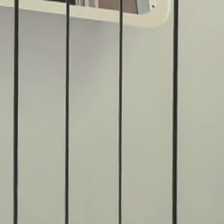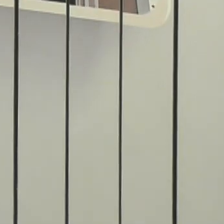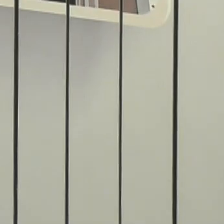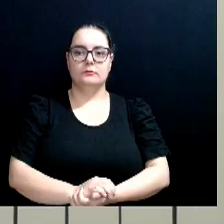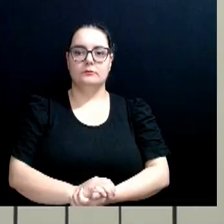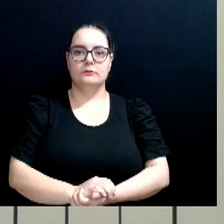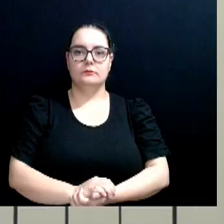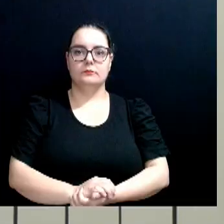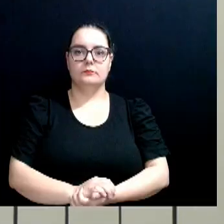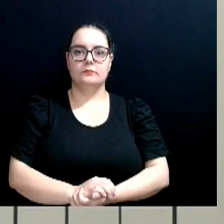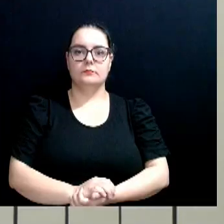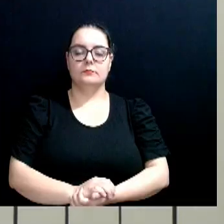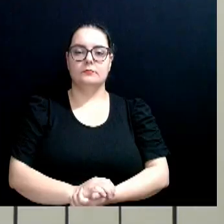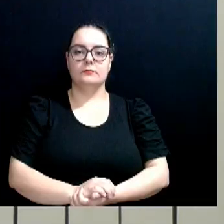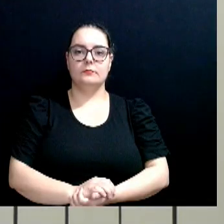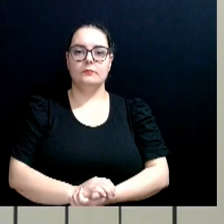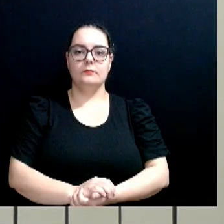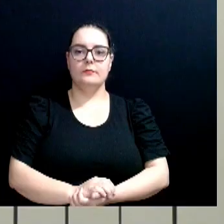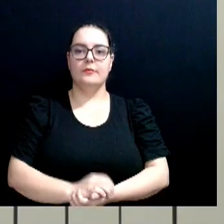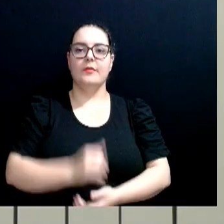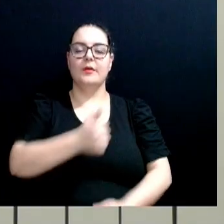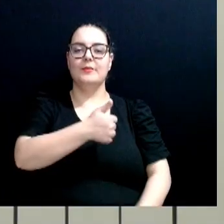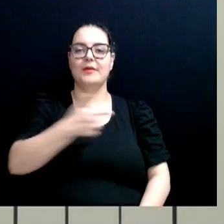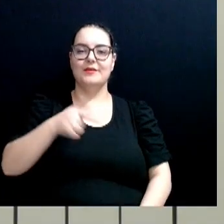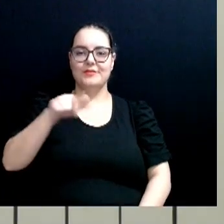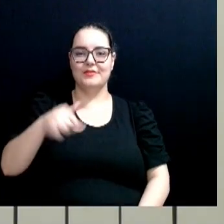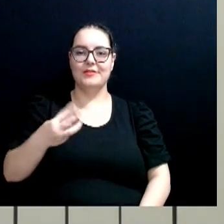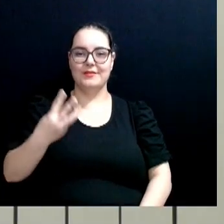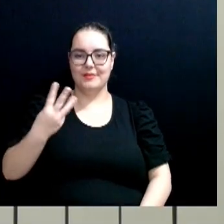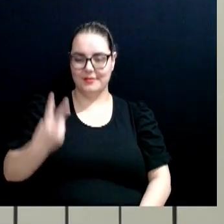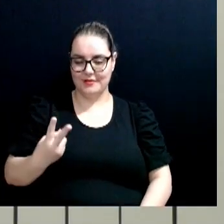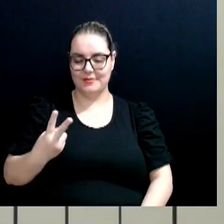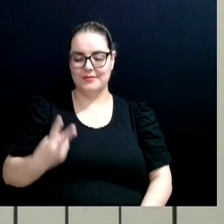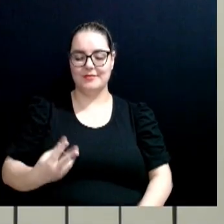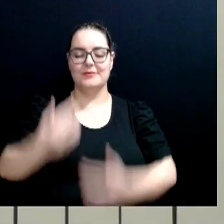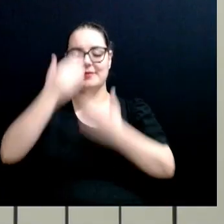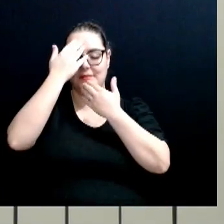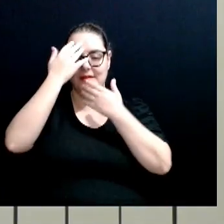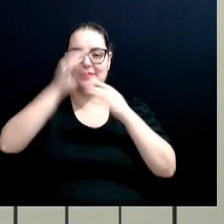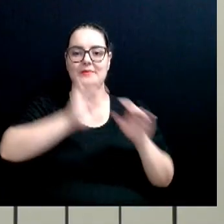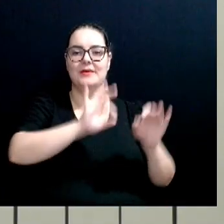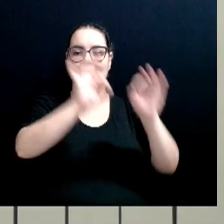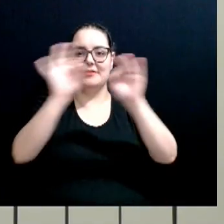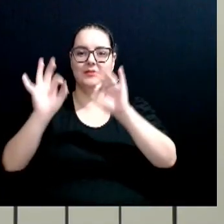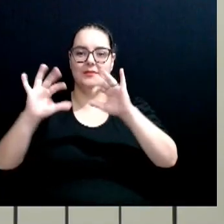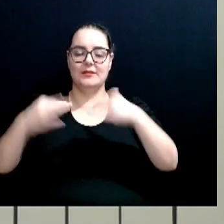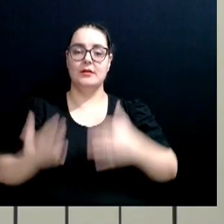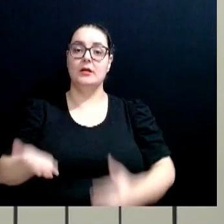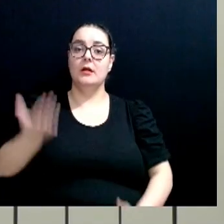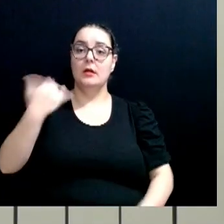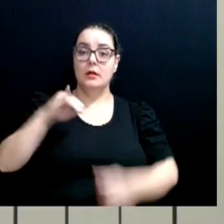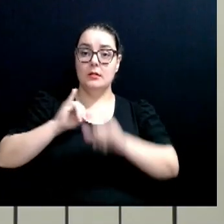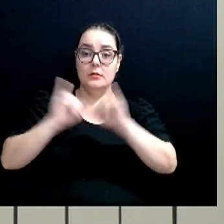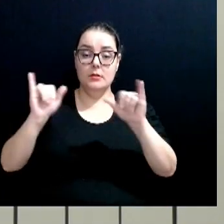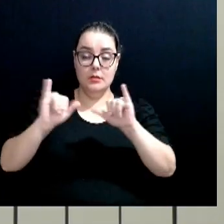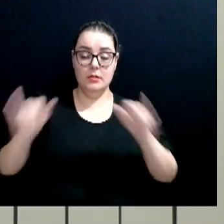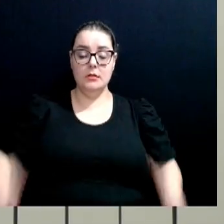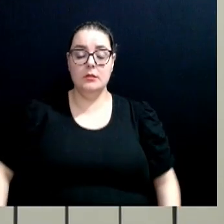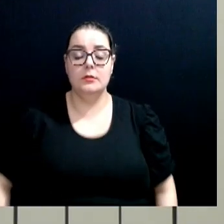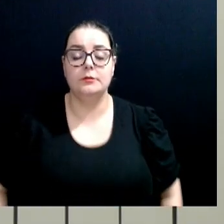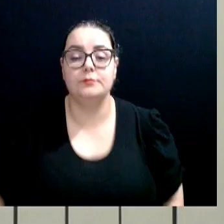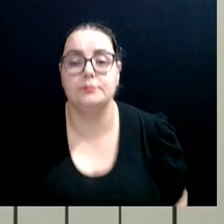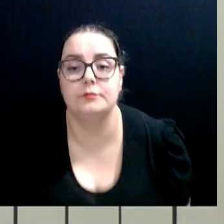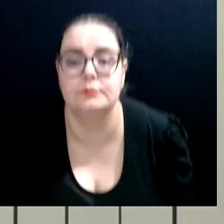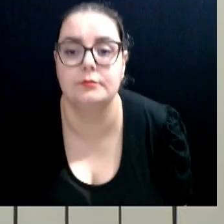Meio-dia mais 32 minutos. Muito obrigado pela sua companhia, pela sua audiência. Vamos com as notícias do Legislativo, porque